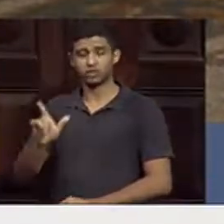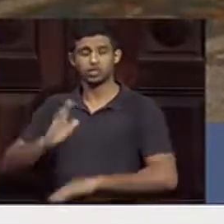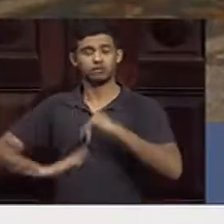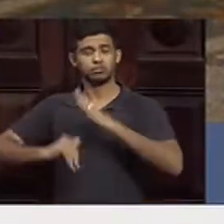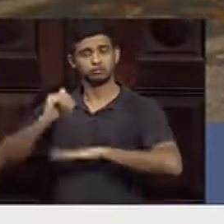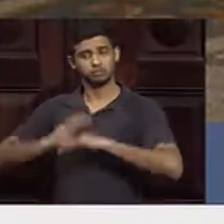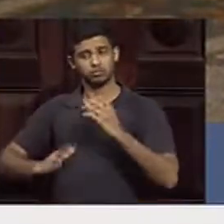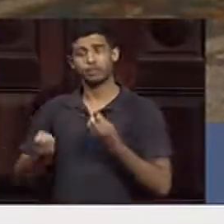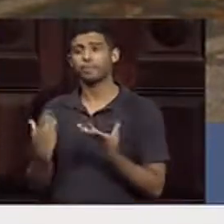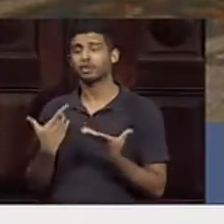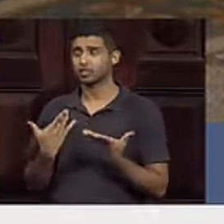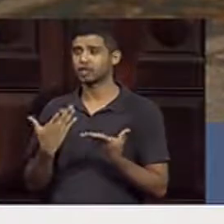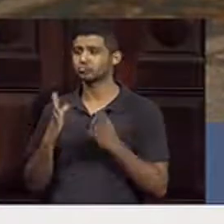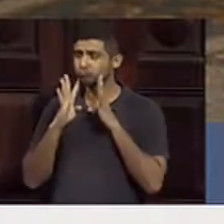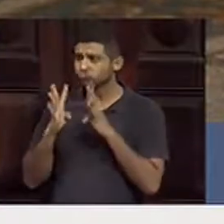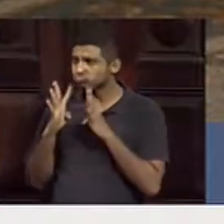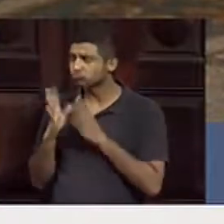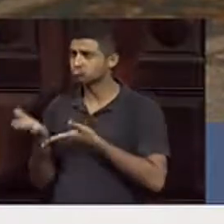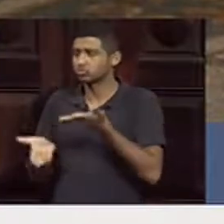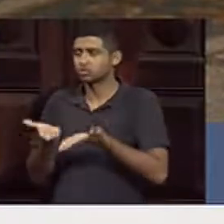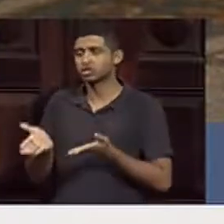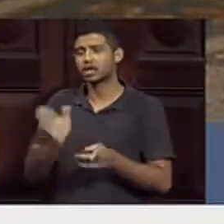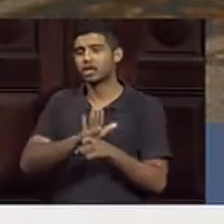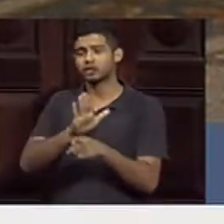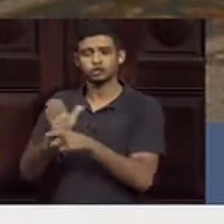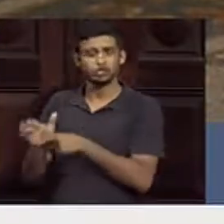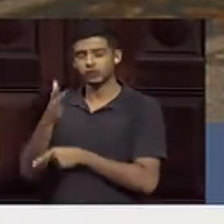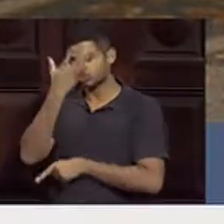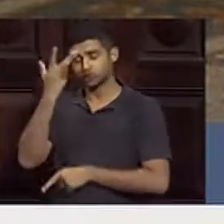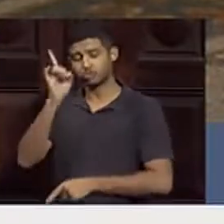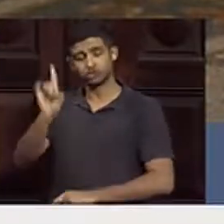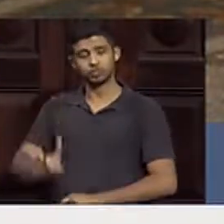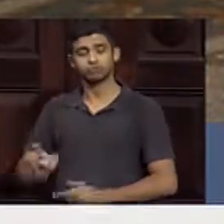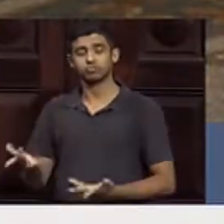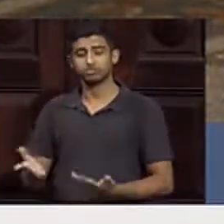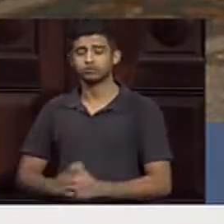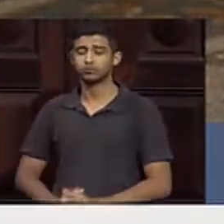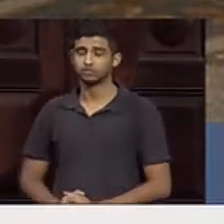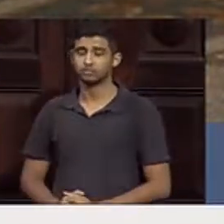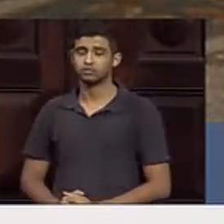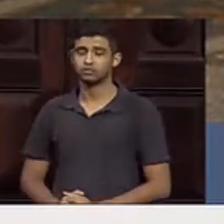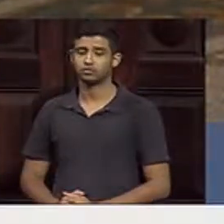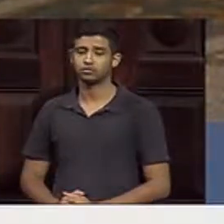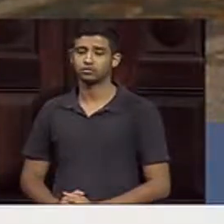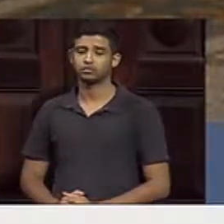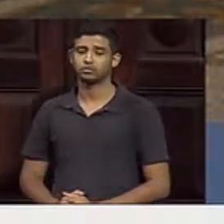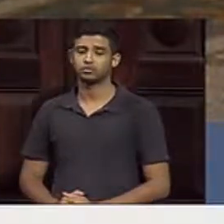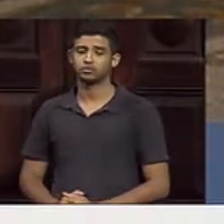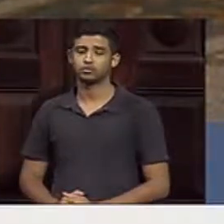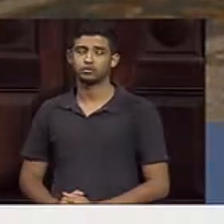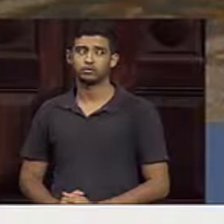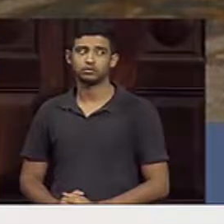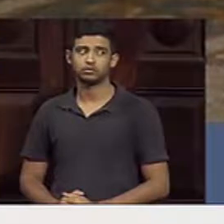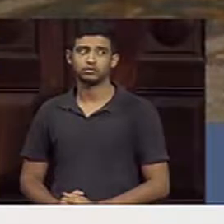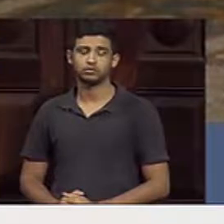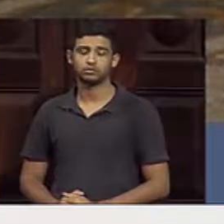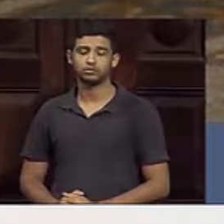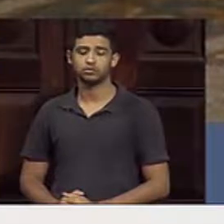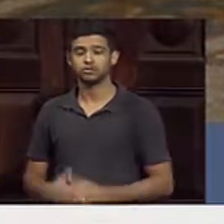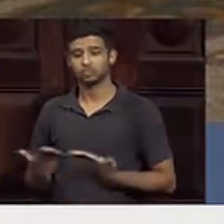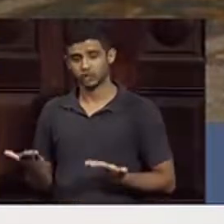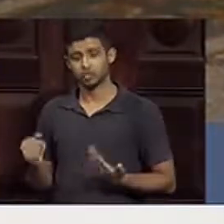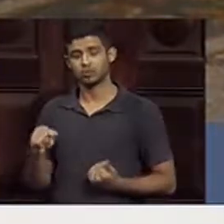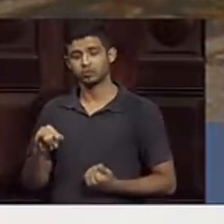quantos são hoje, mas eram mais de 600 docentes cuidando só da educação inclusiva. Então, se a gente